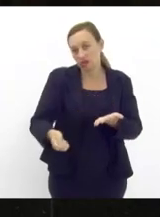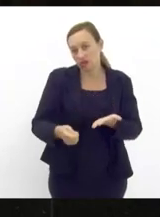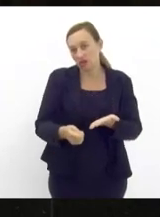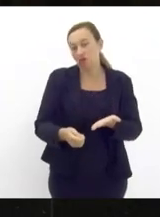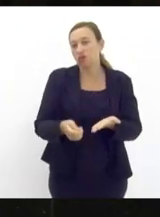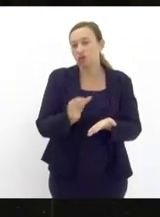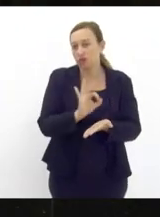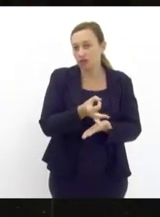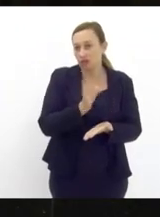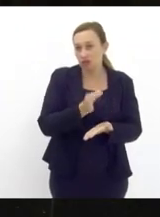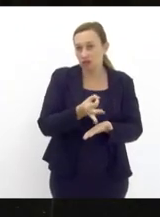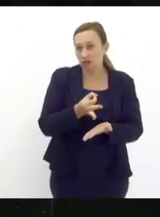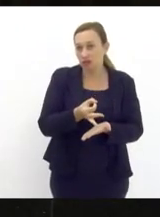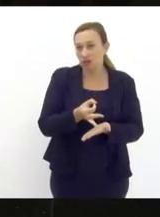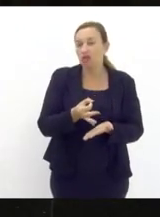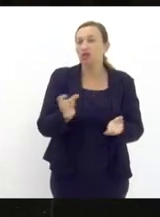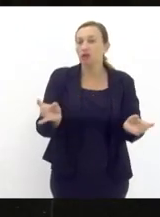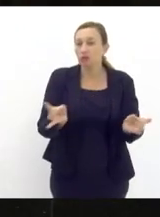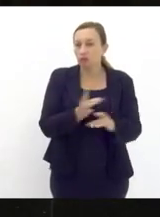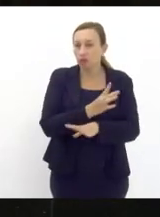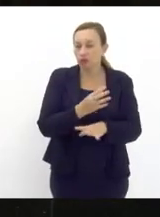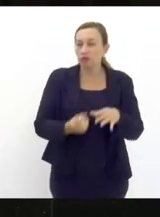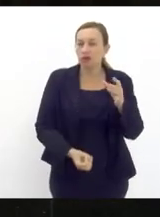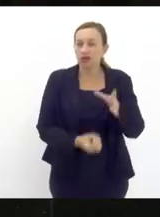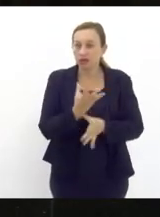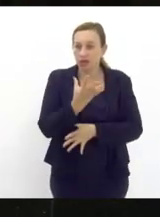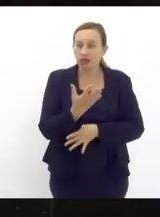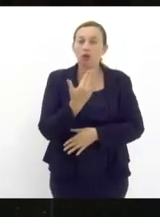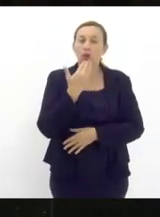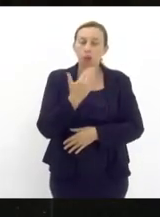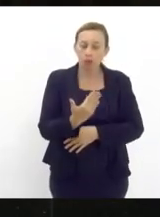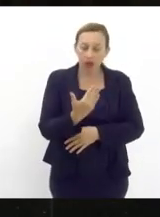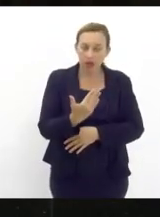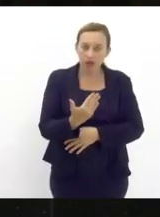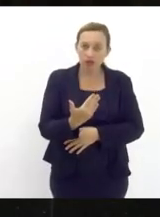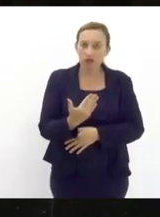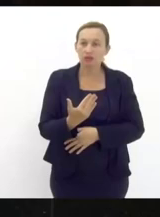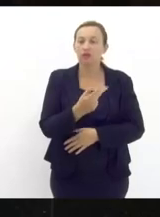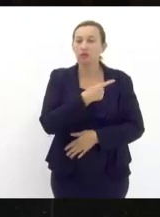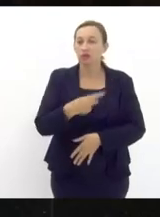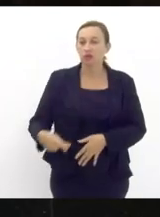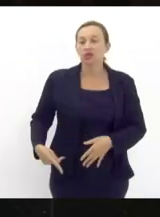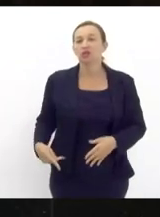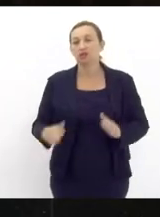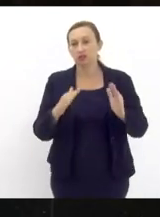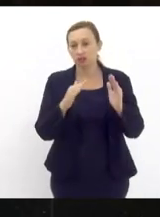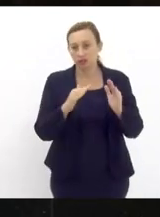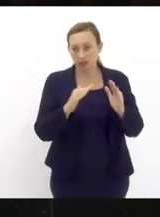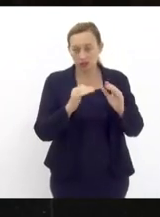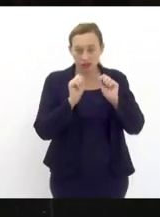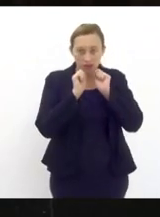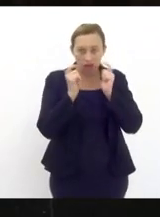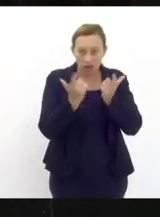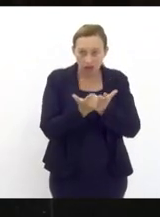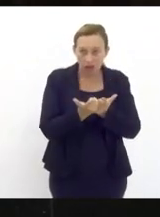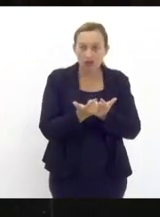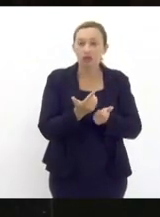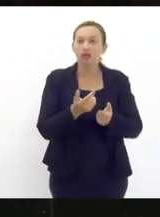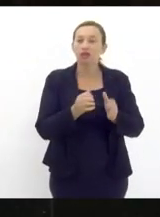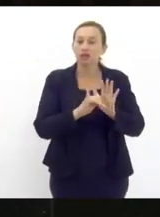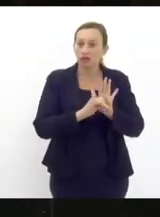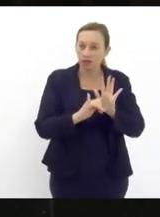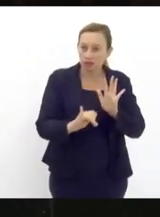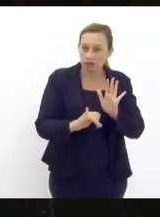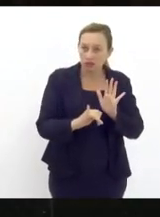portanto apta a instalação então eu rogo por favor a presidência desta casa que publica este requerimento